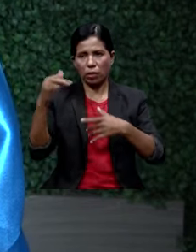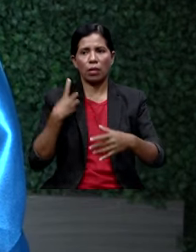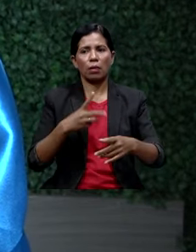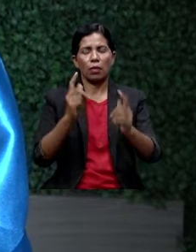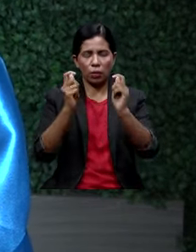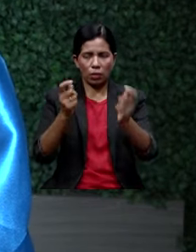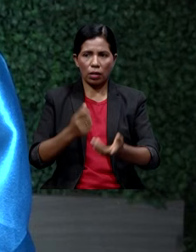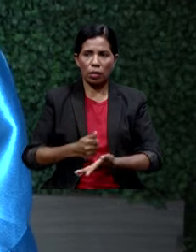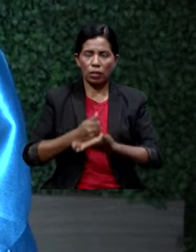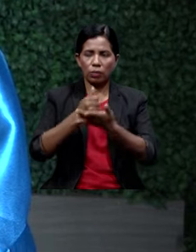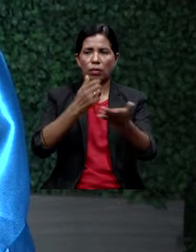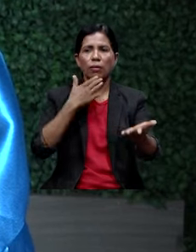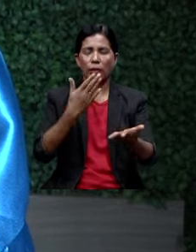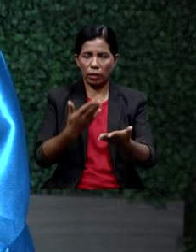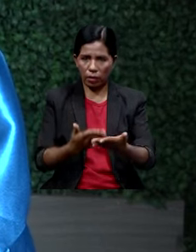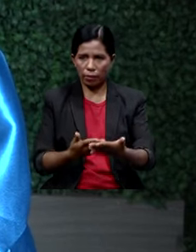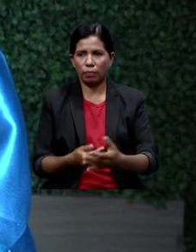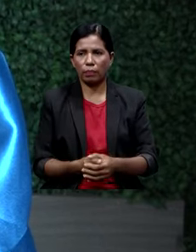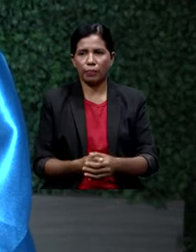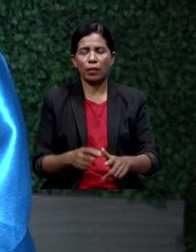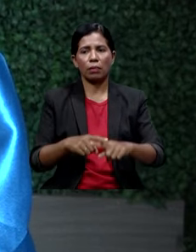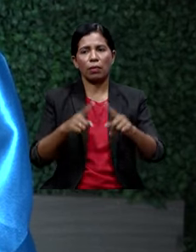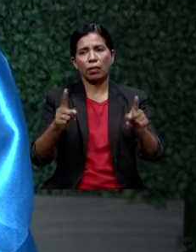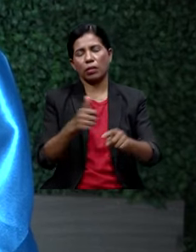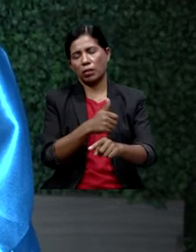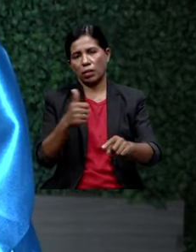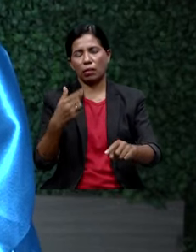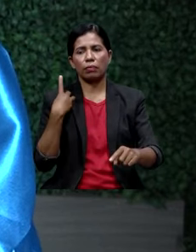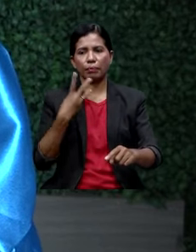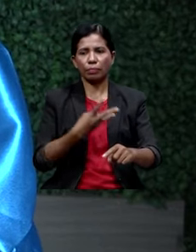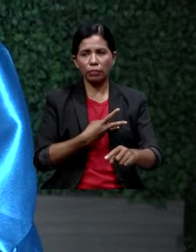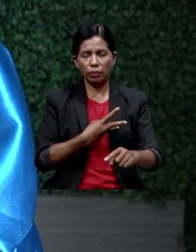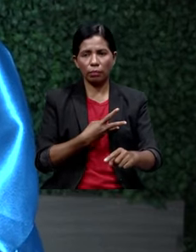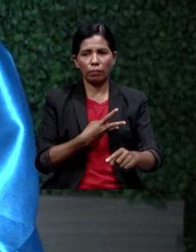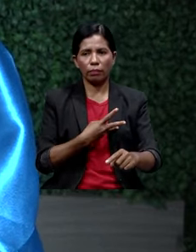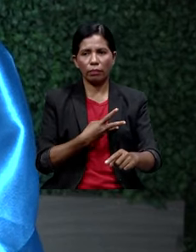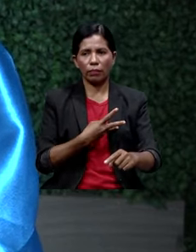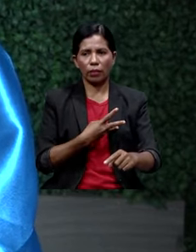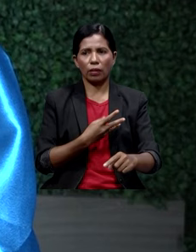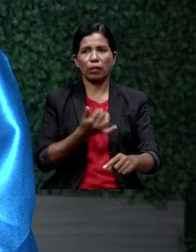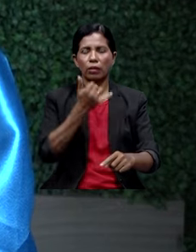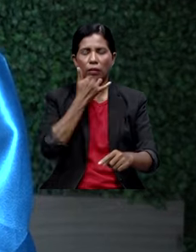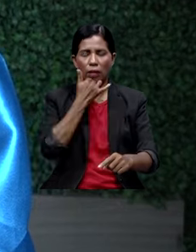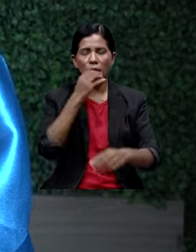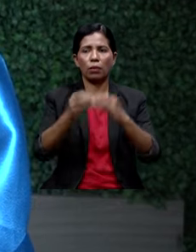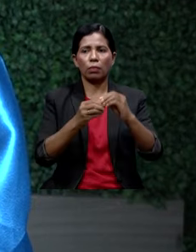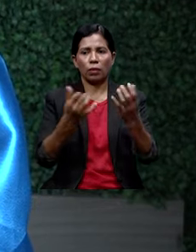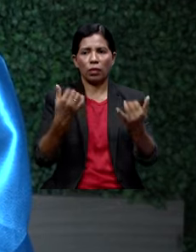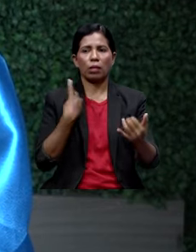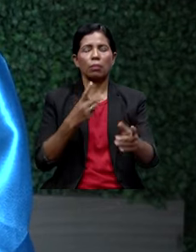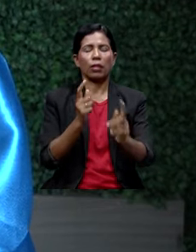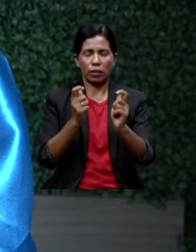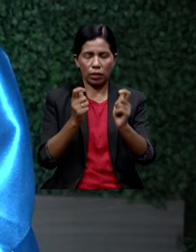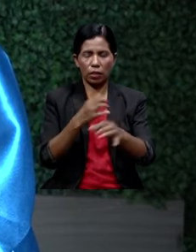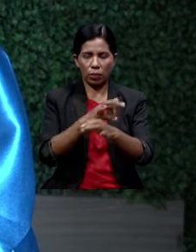fo atendimento nebe dia mai be parte rumah sa ami ia sala rumah kono bai de ne ame ko kata hadia fila